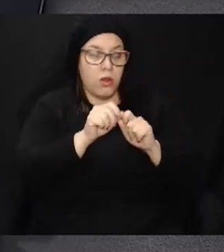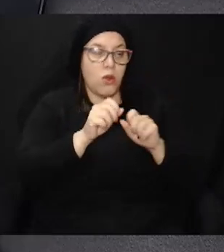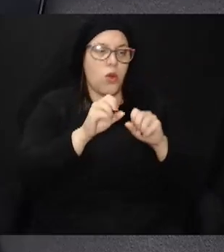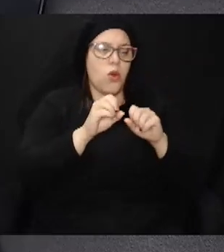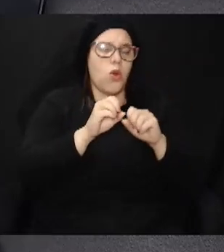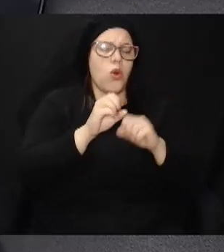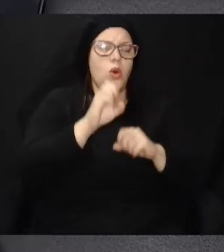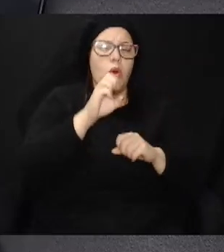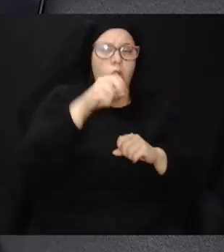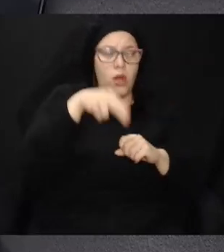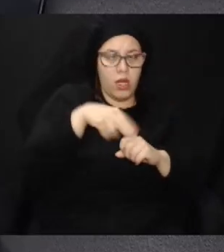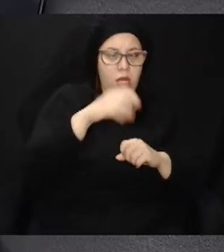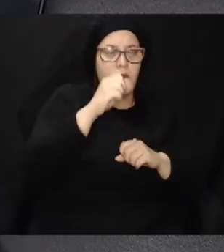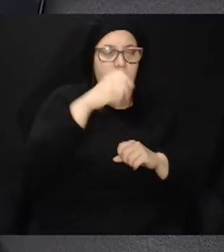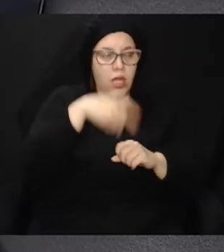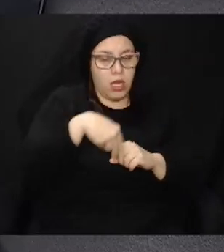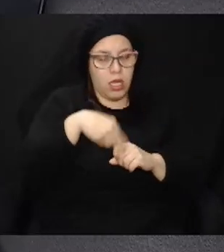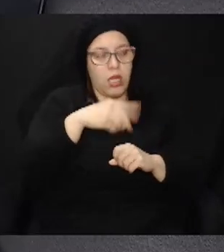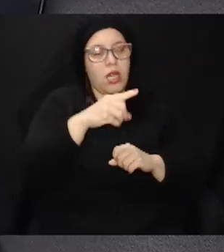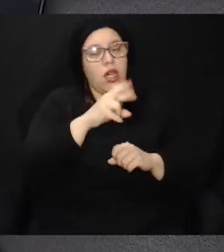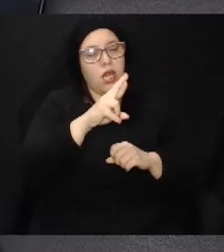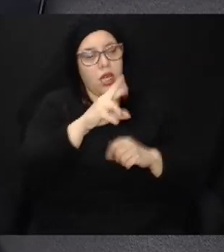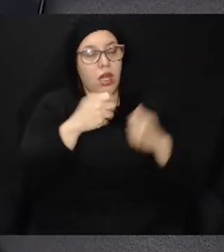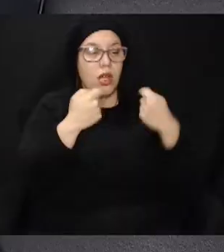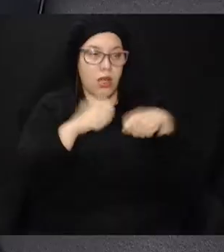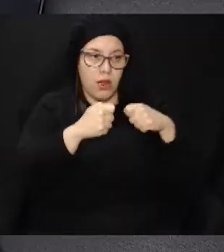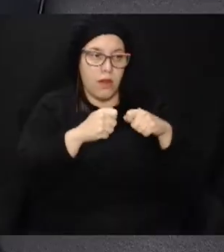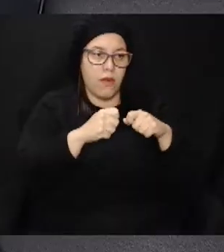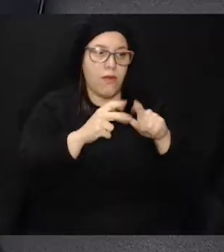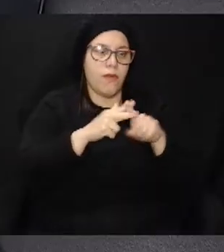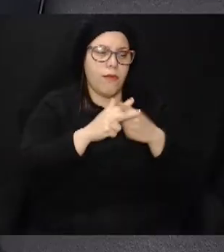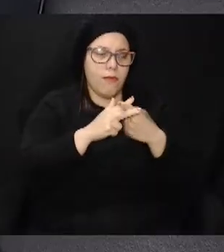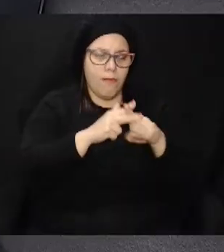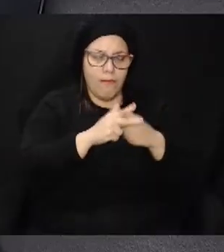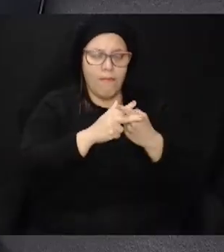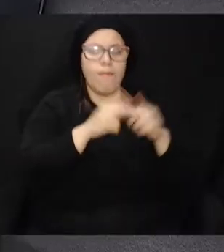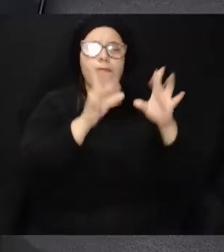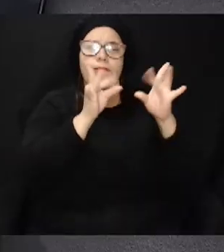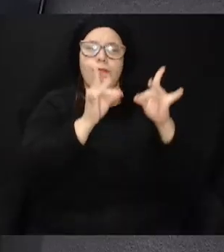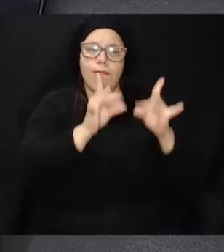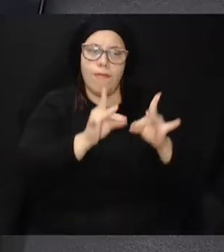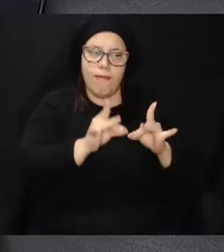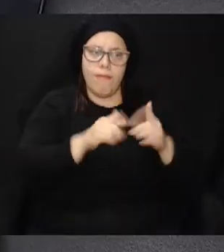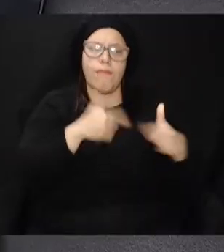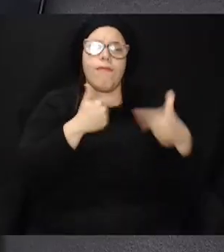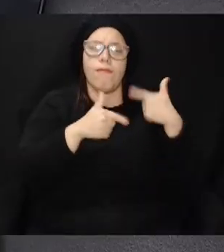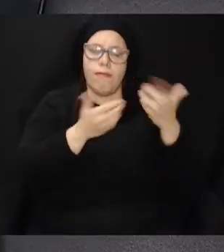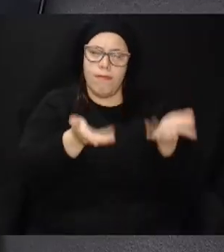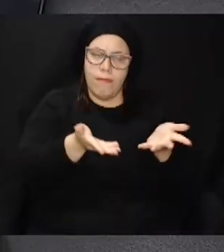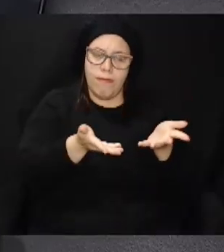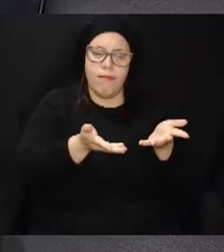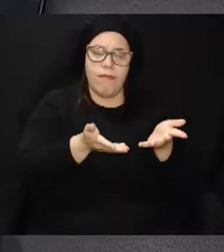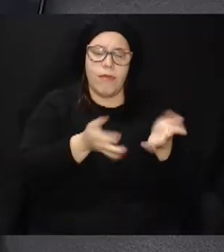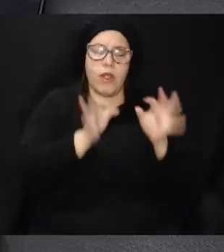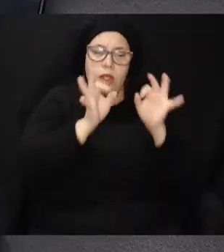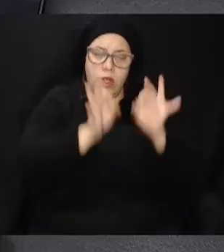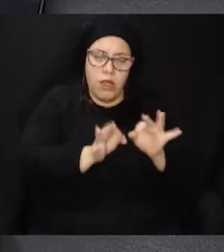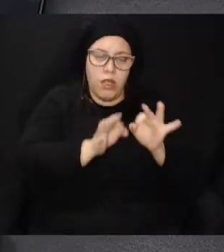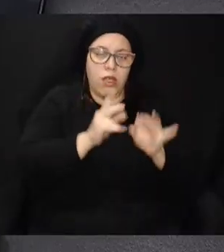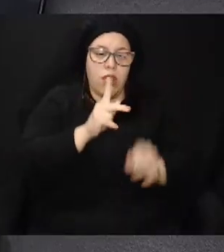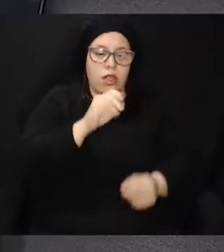qualquer profissional, ele precisa de uma ferramenta específica para fazer um trabalho específico. E o PIDA hoje é